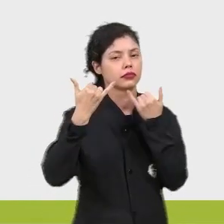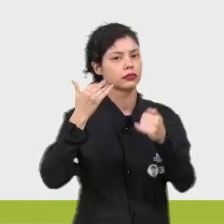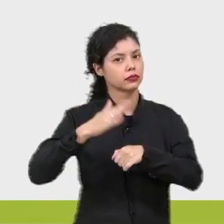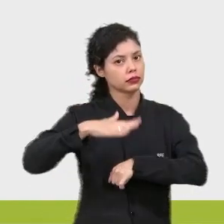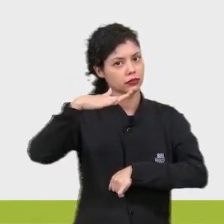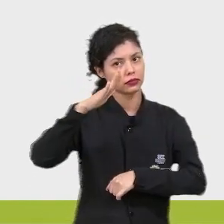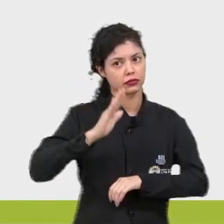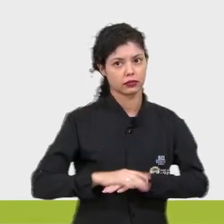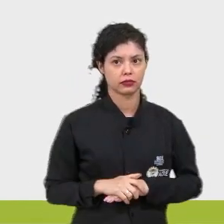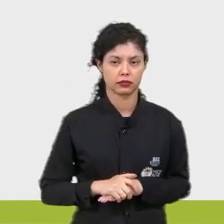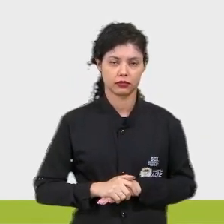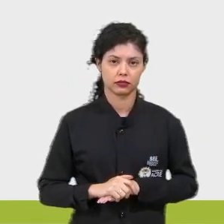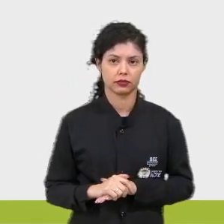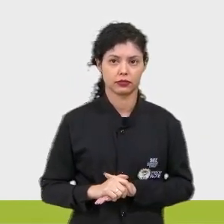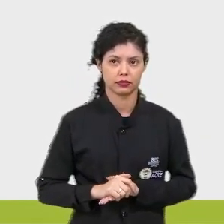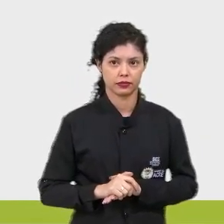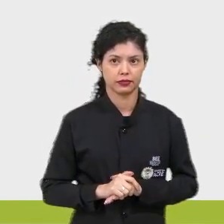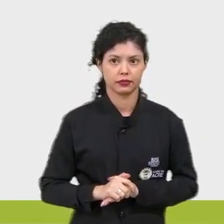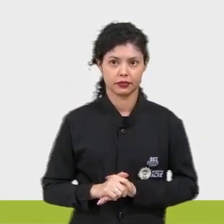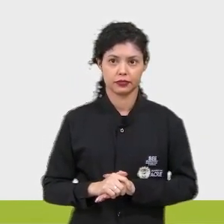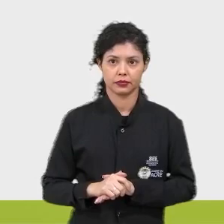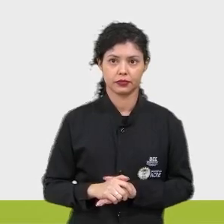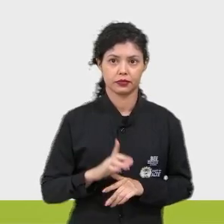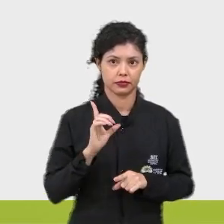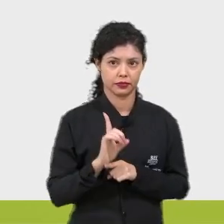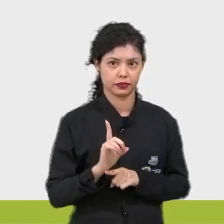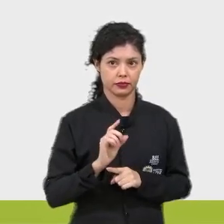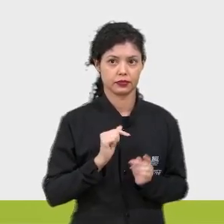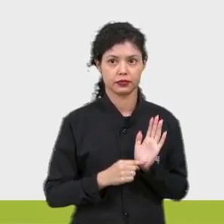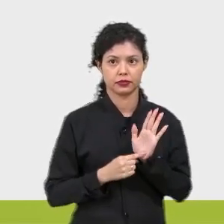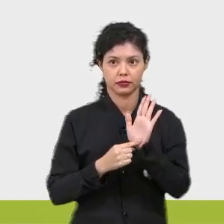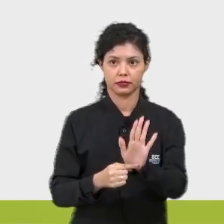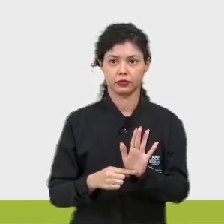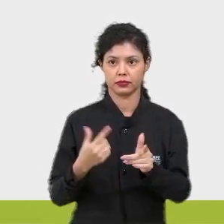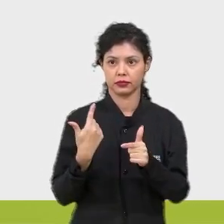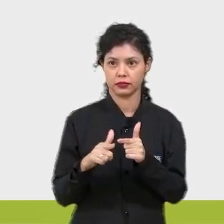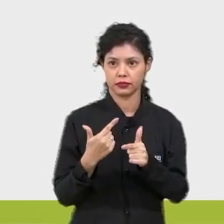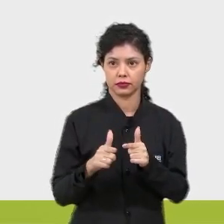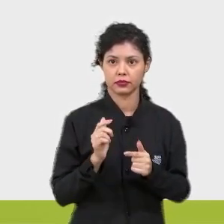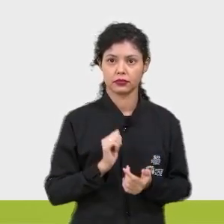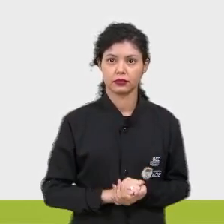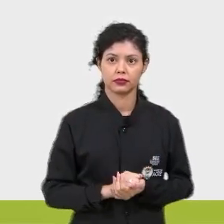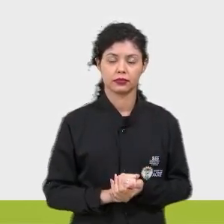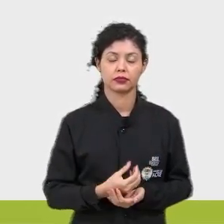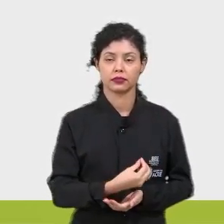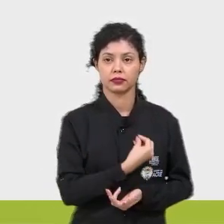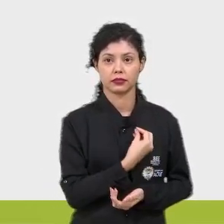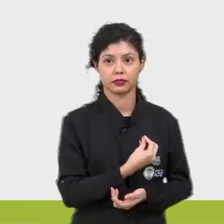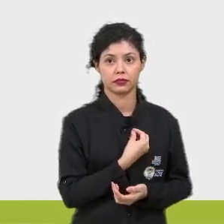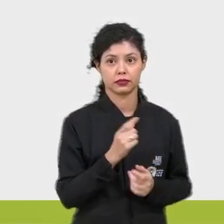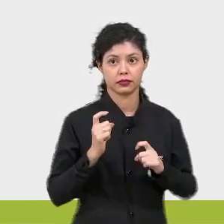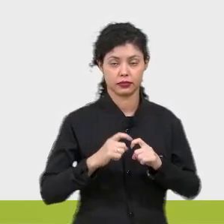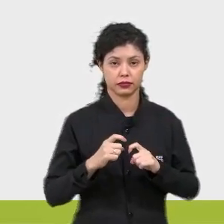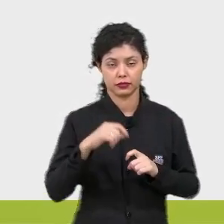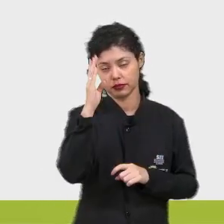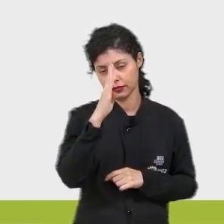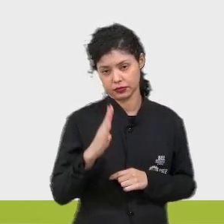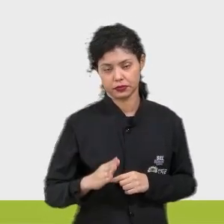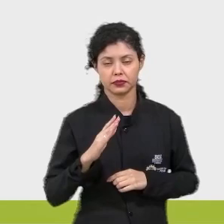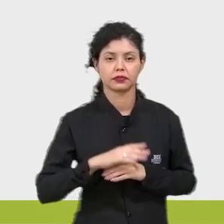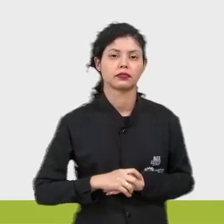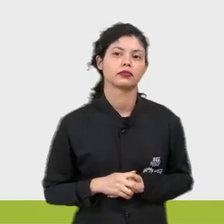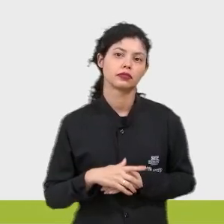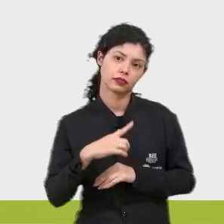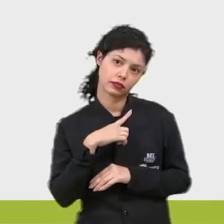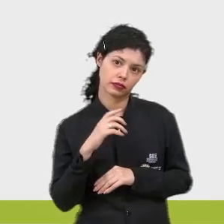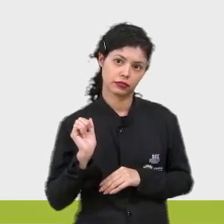que está além da charge. Letra D, demonstrar a situação precária em que vive a maioria dos médicos no Brasil.